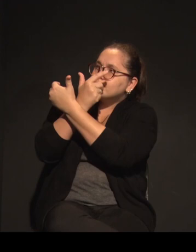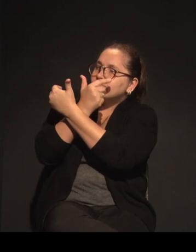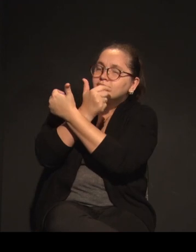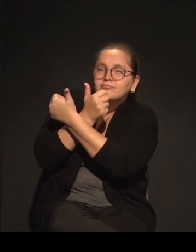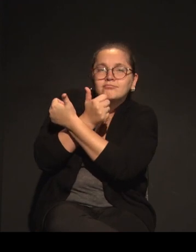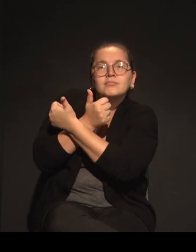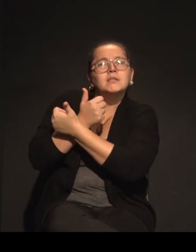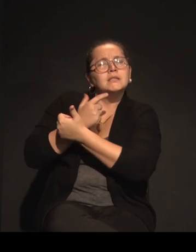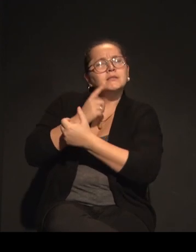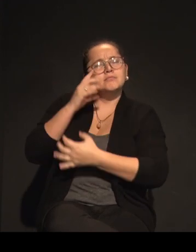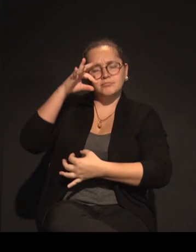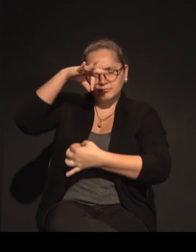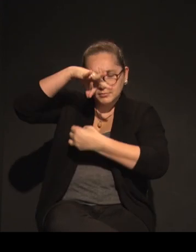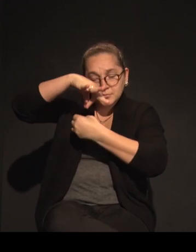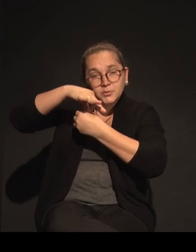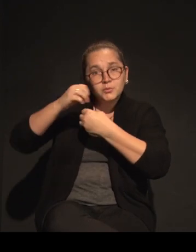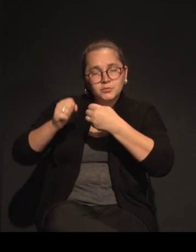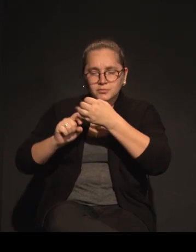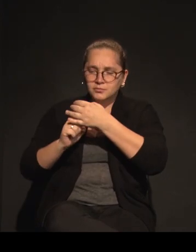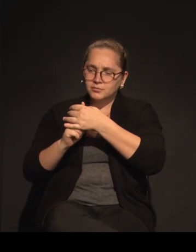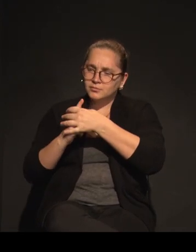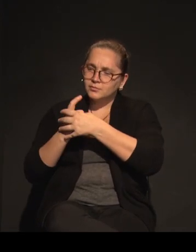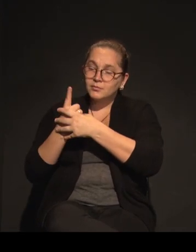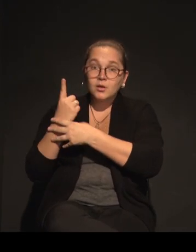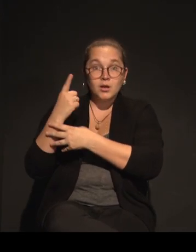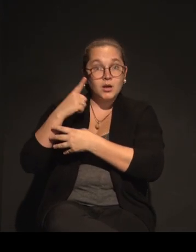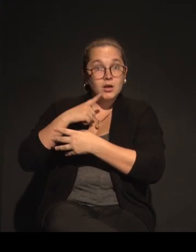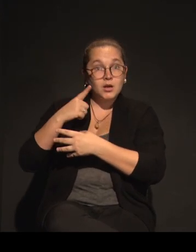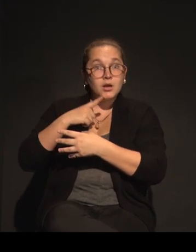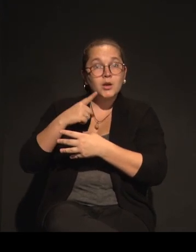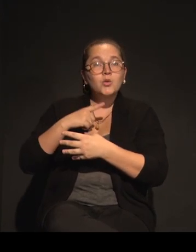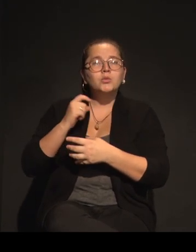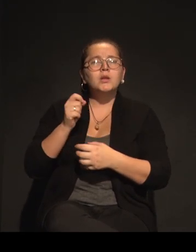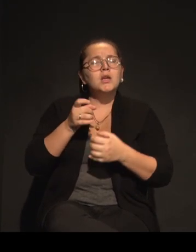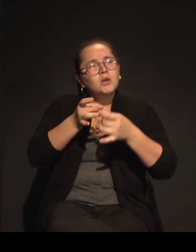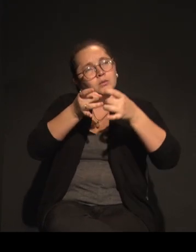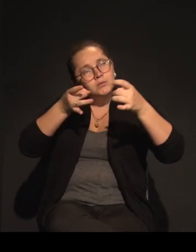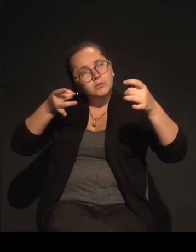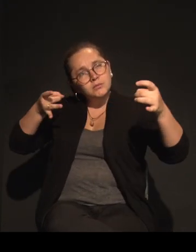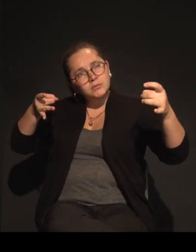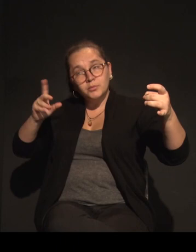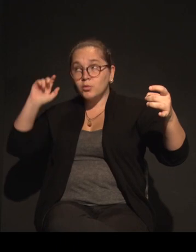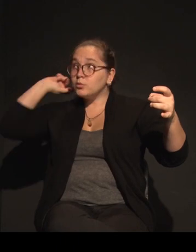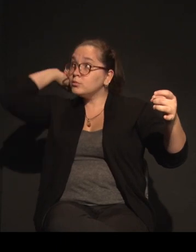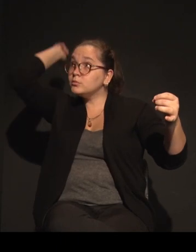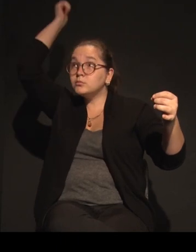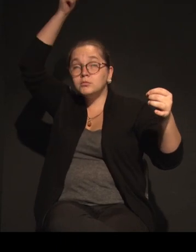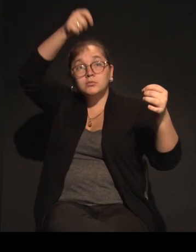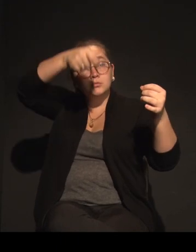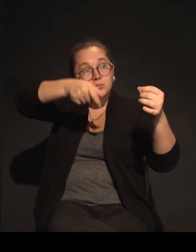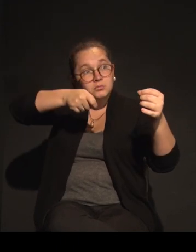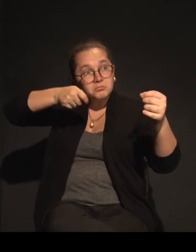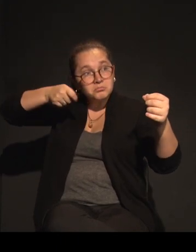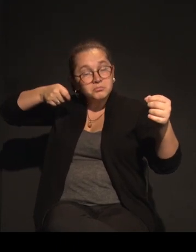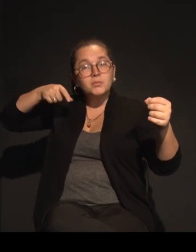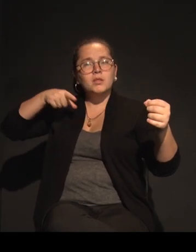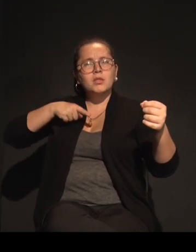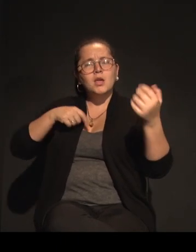eu tenho a que eu tenha flash eu tenho raiz para cura